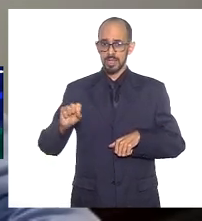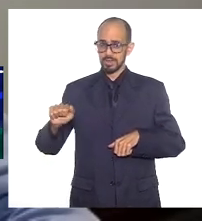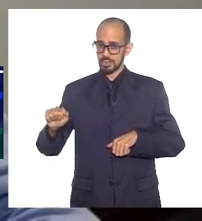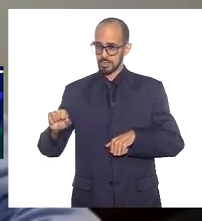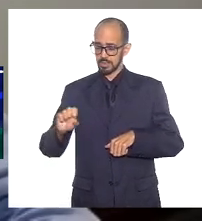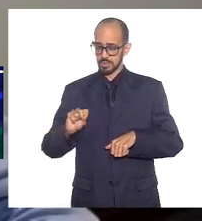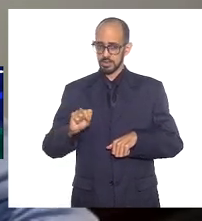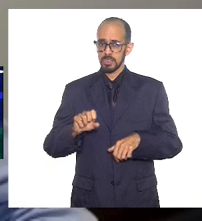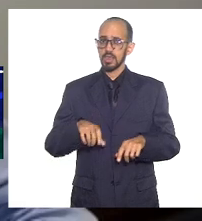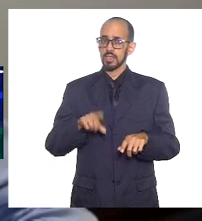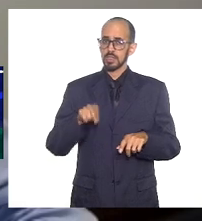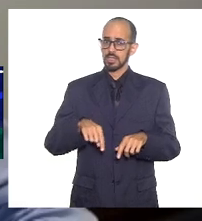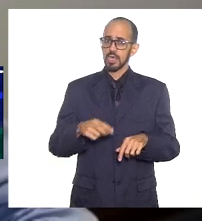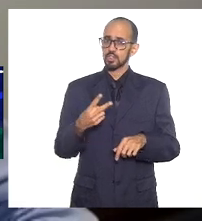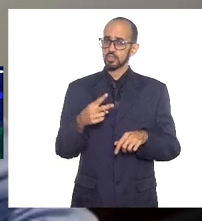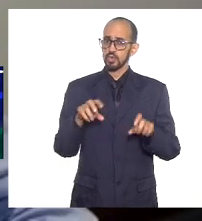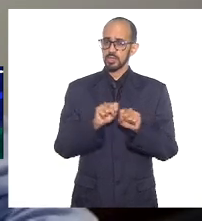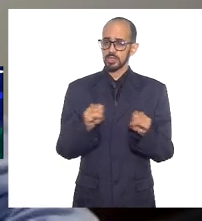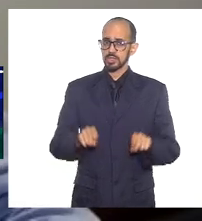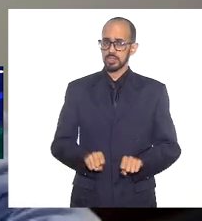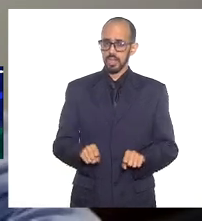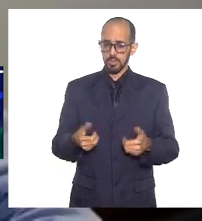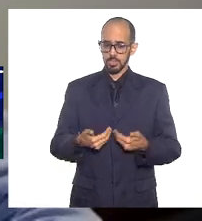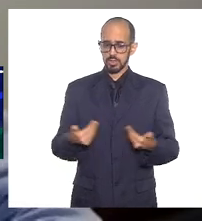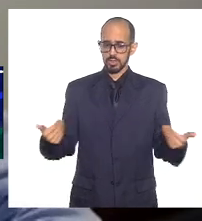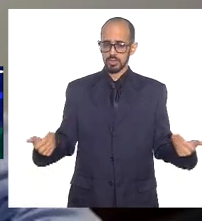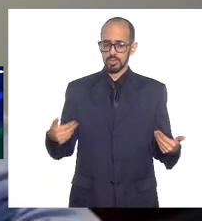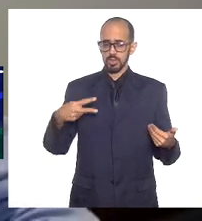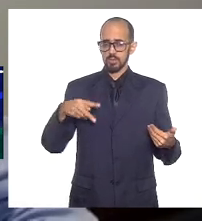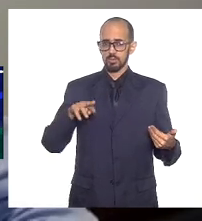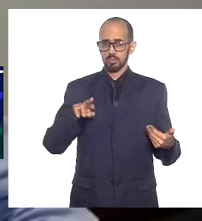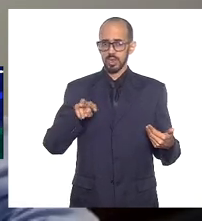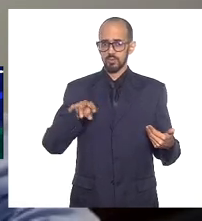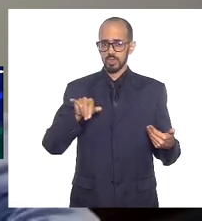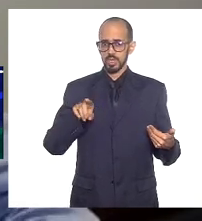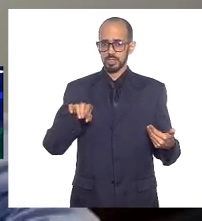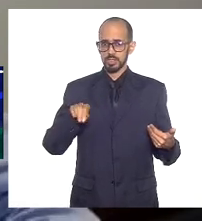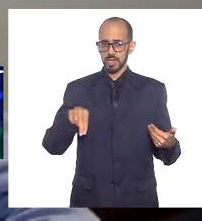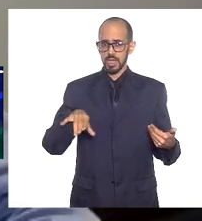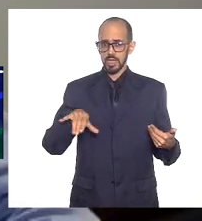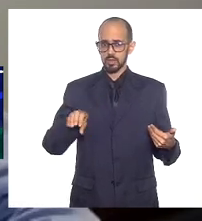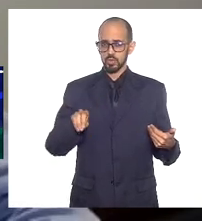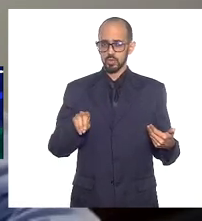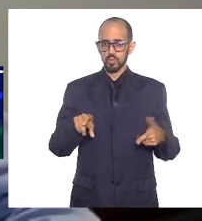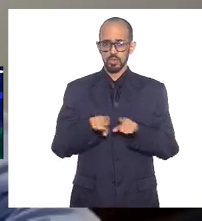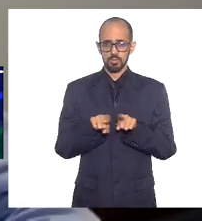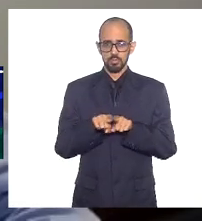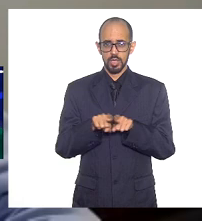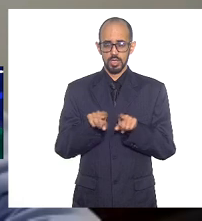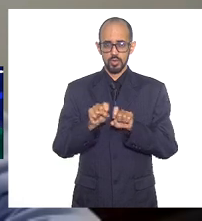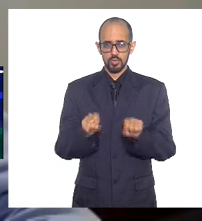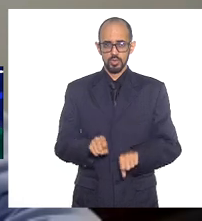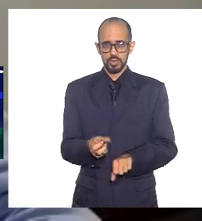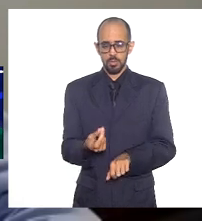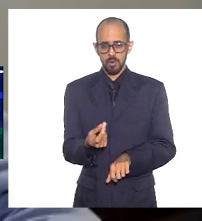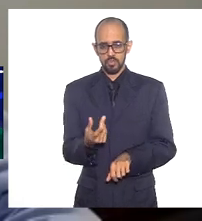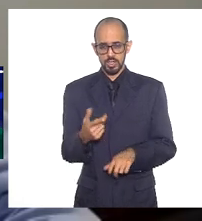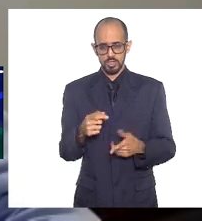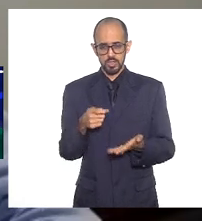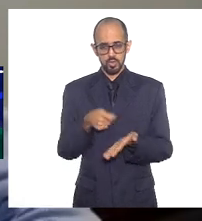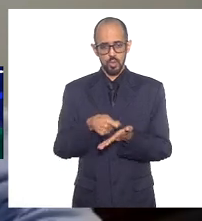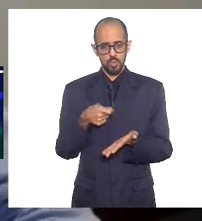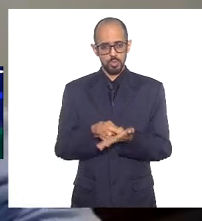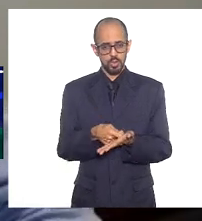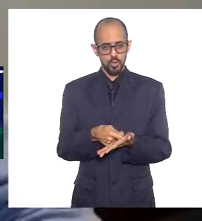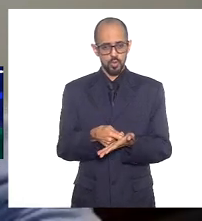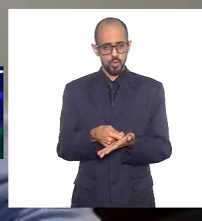regimes o regime o regime previdenciário e regime financeiro de sorte que o regime financeiro ficou Flávio está